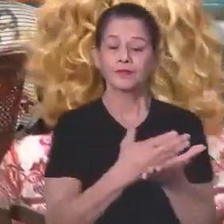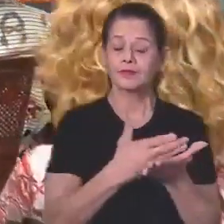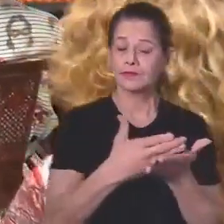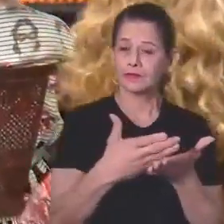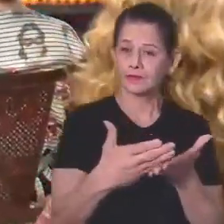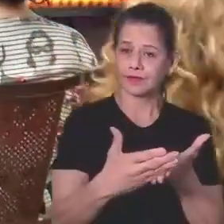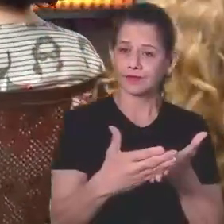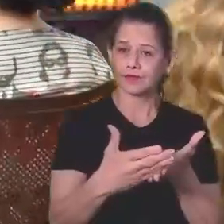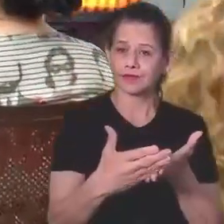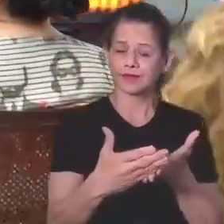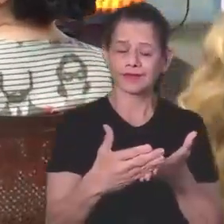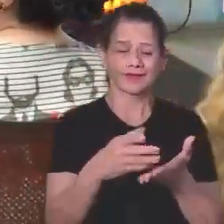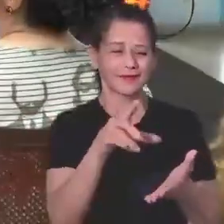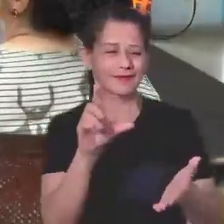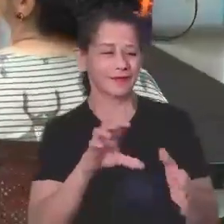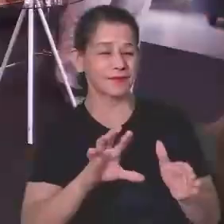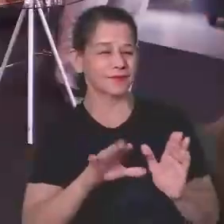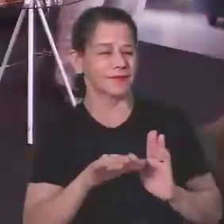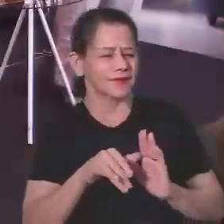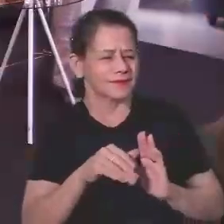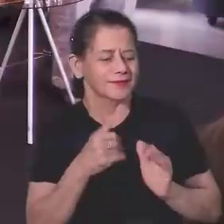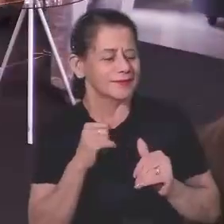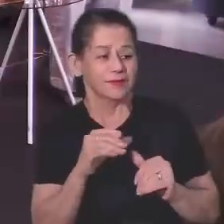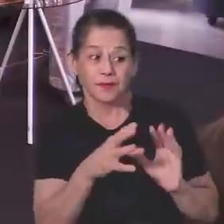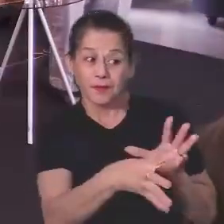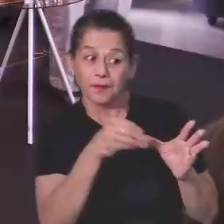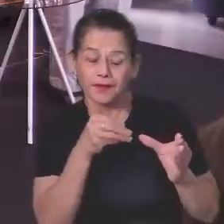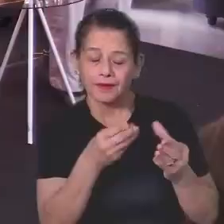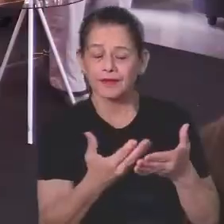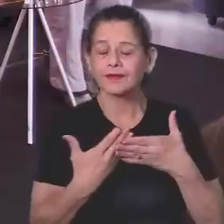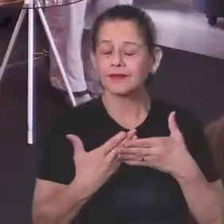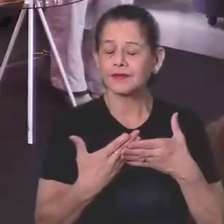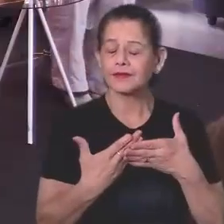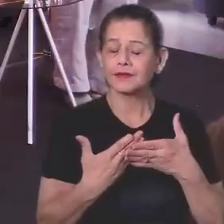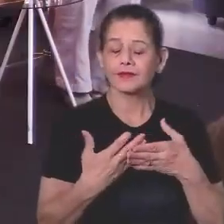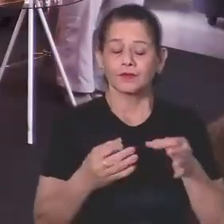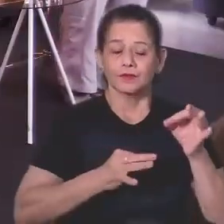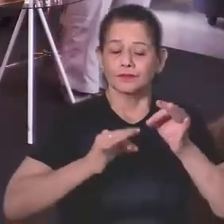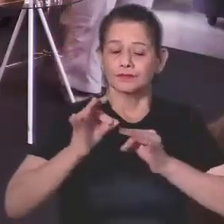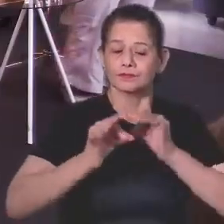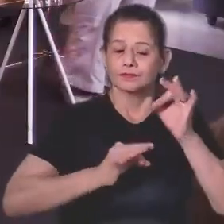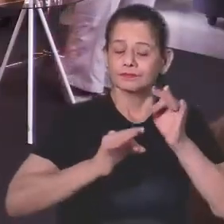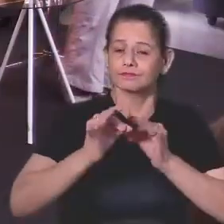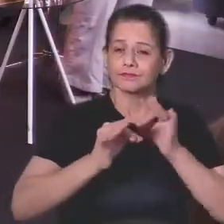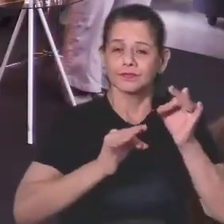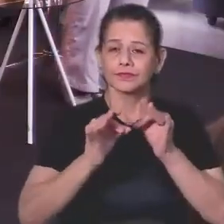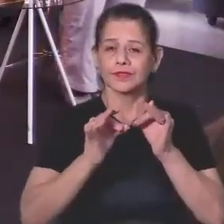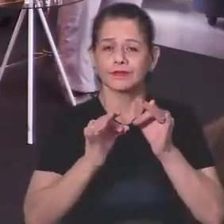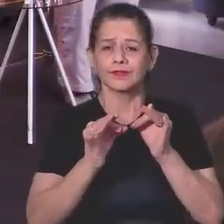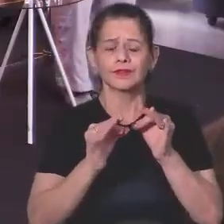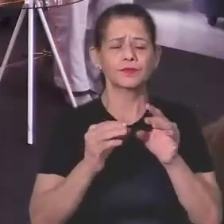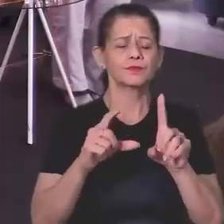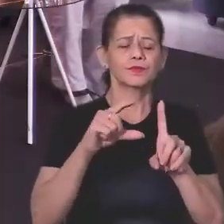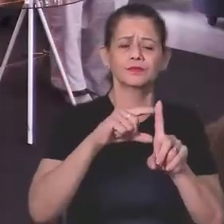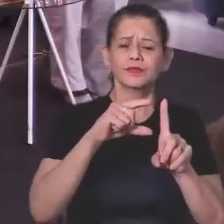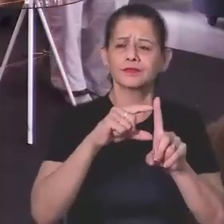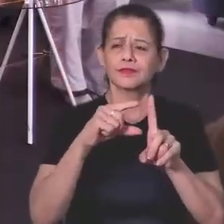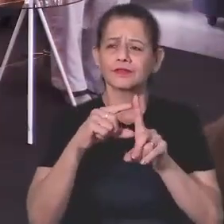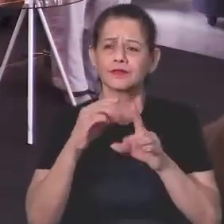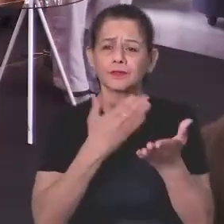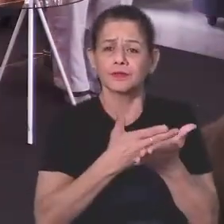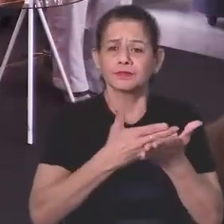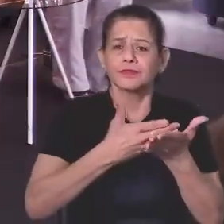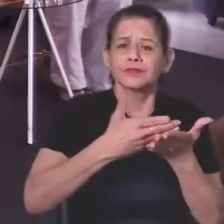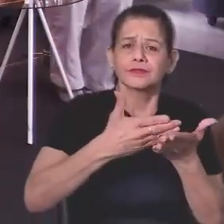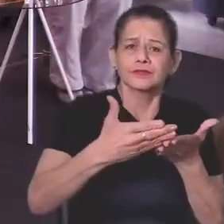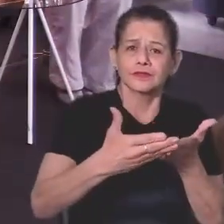acontece em uma grande sala bem iluminada, similar a uma biblioteca, com muitas janelas de vidro. Centralizado diante da parede dos fundos,